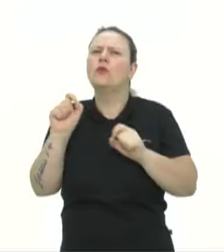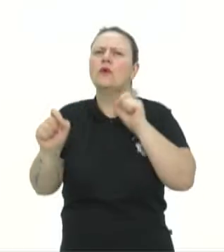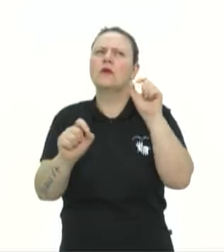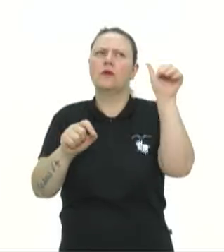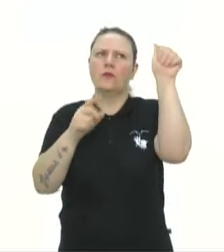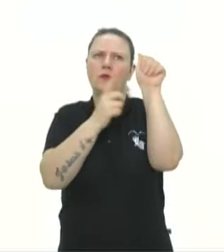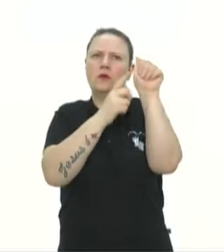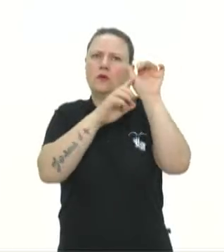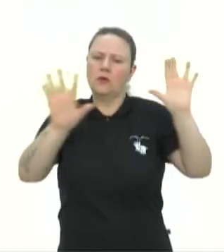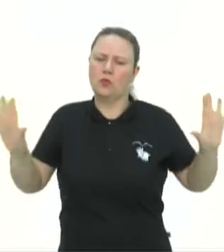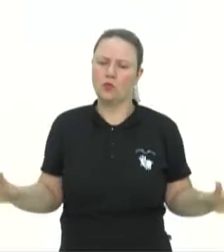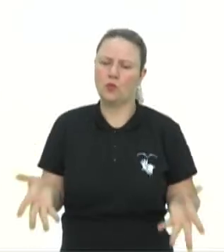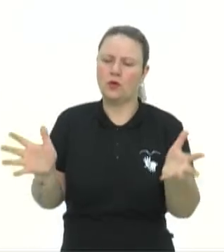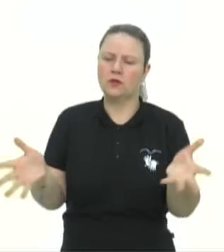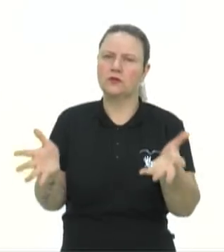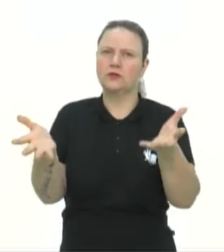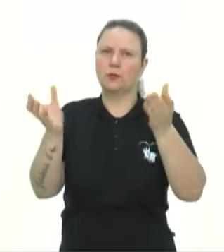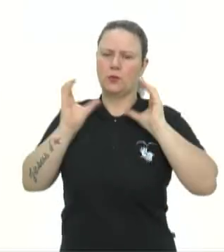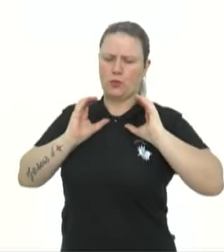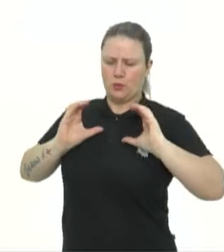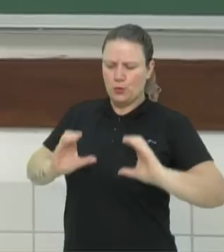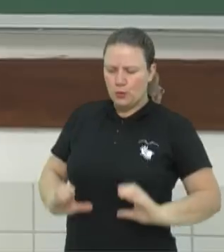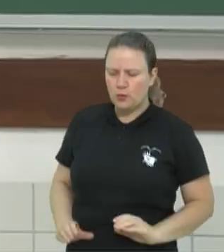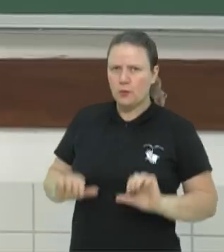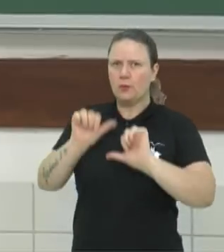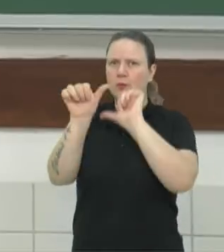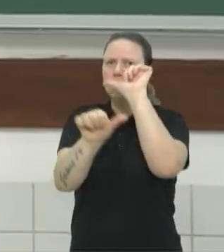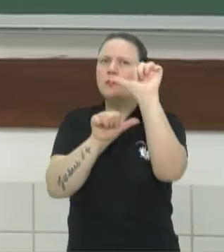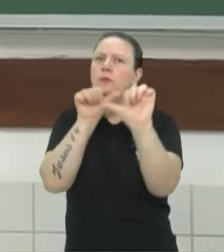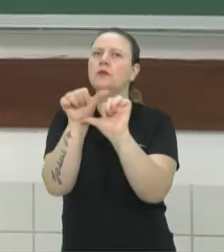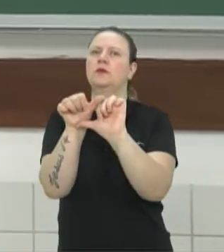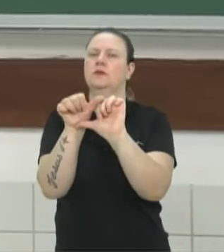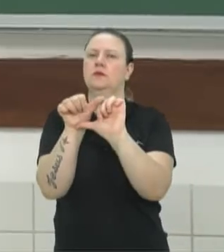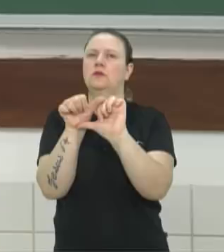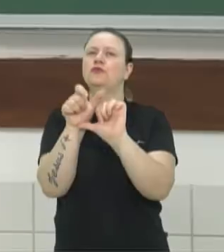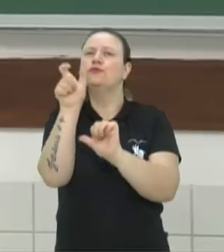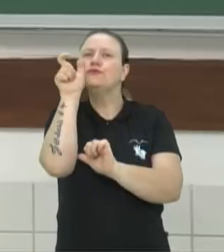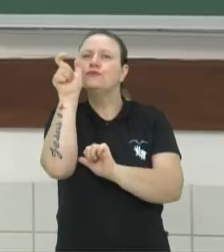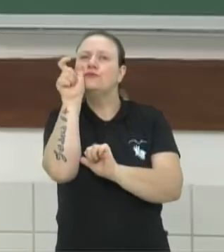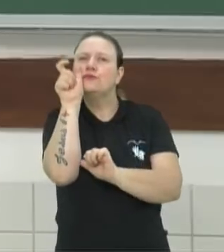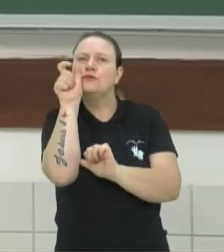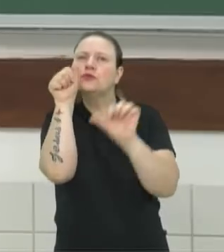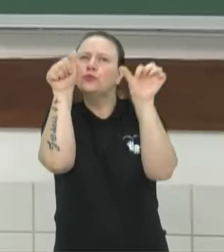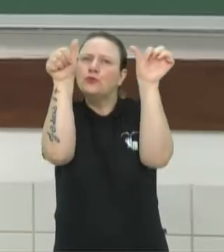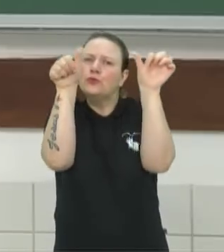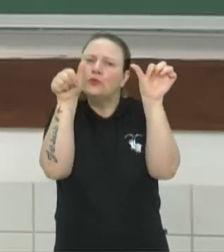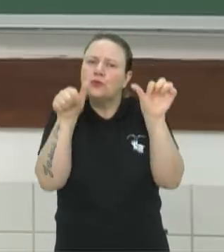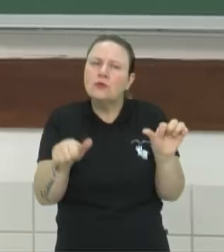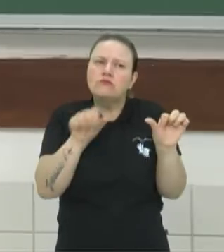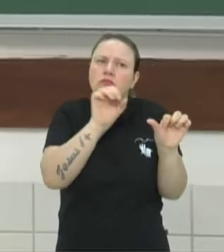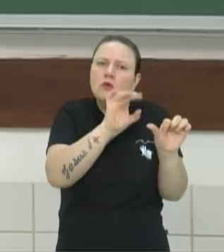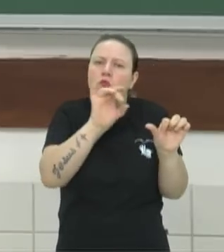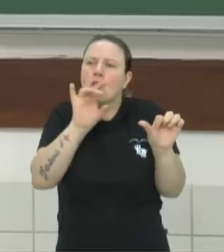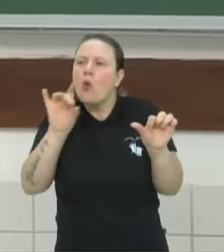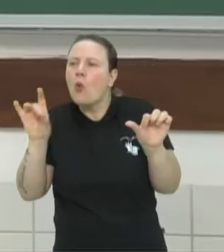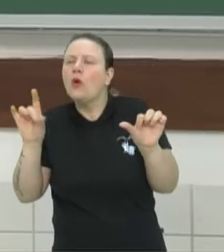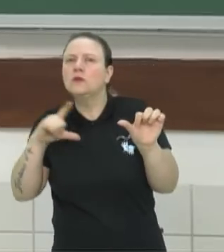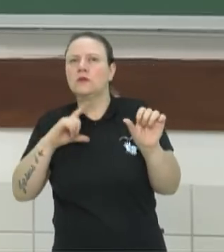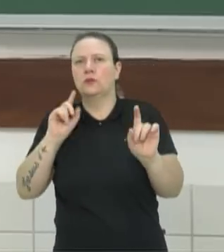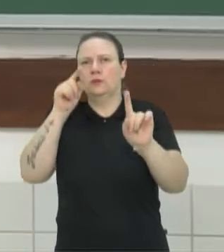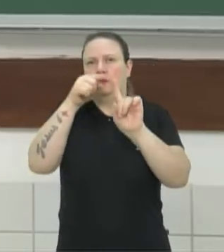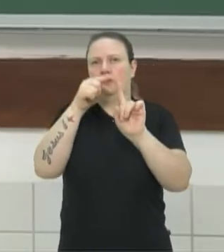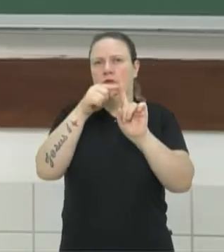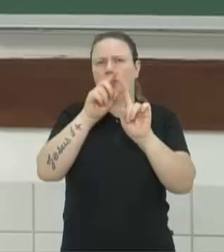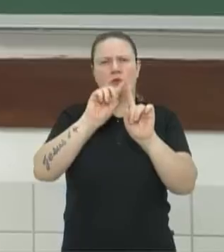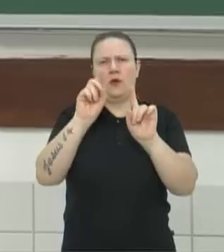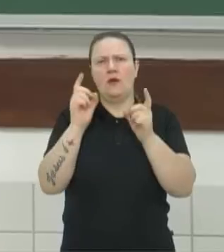de comportamento. Nós já havíamos visto isso antes, que cada cartaz tem um objetivo. Neste caso, não é vender produto,